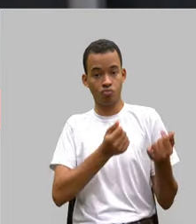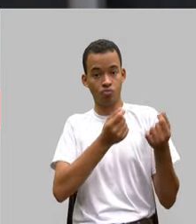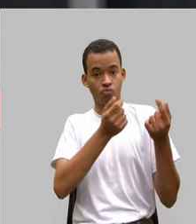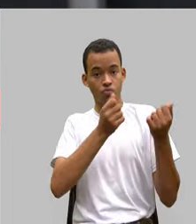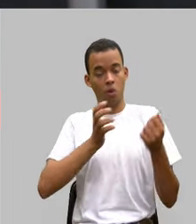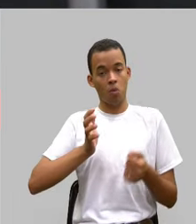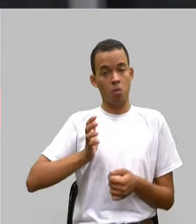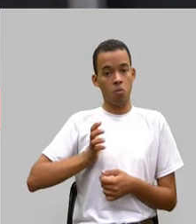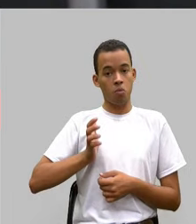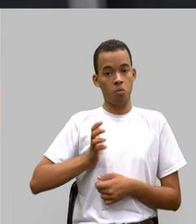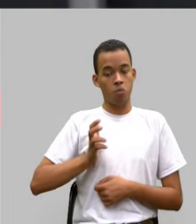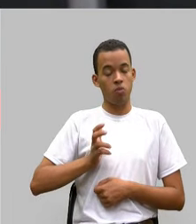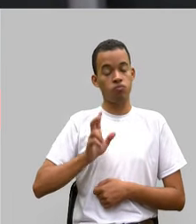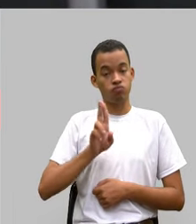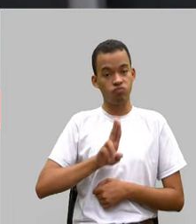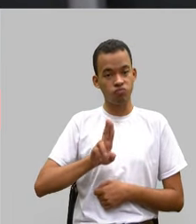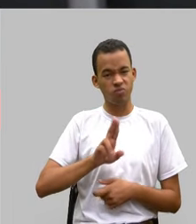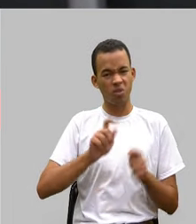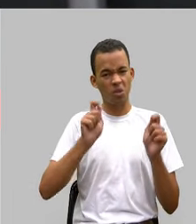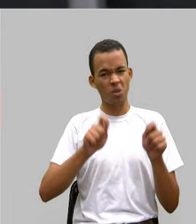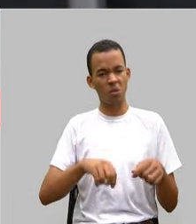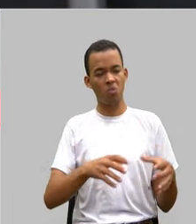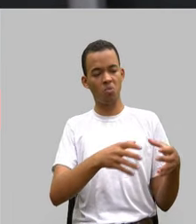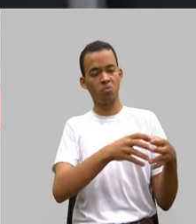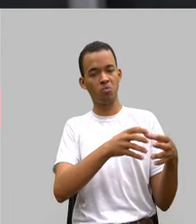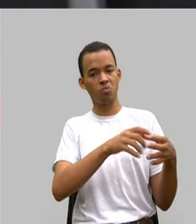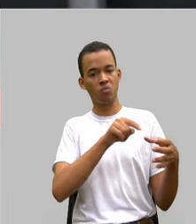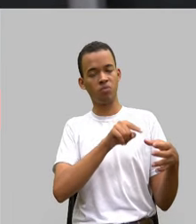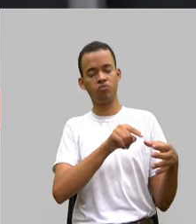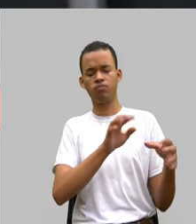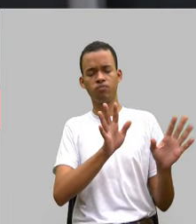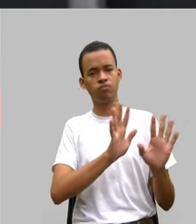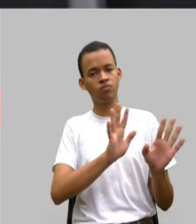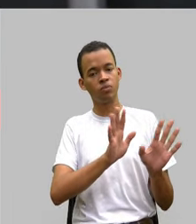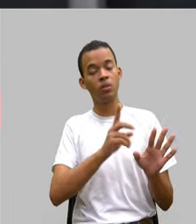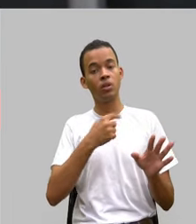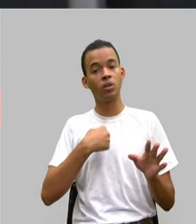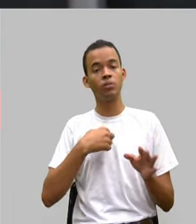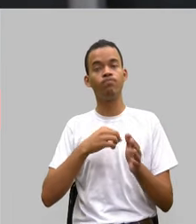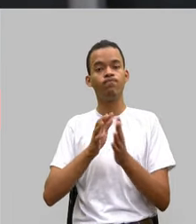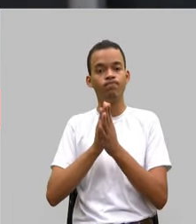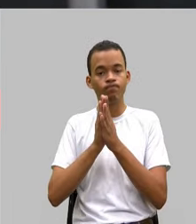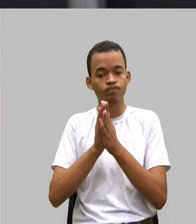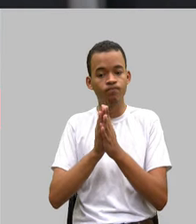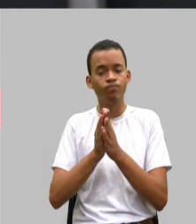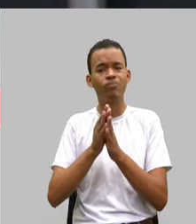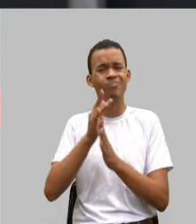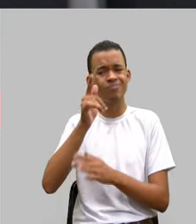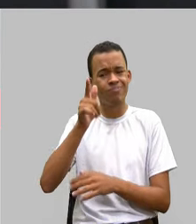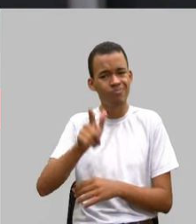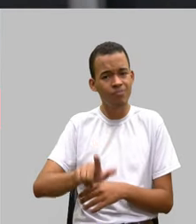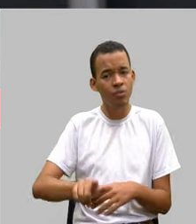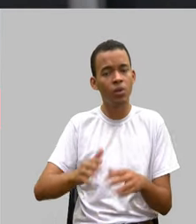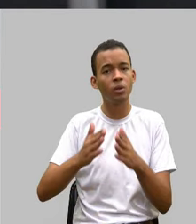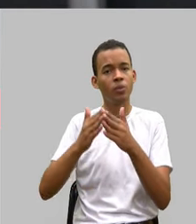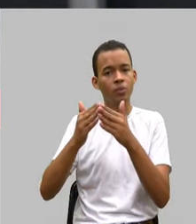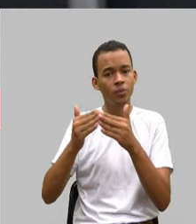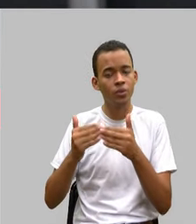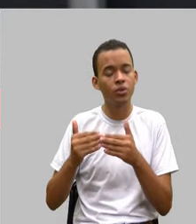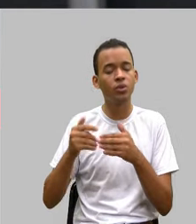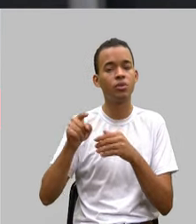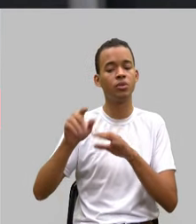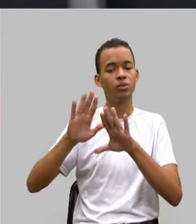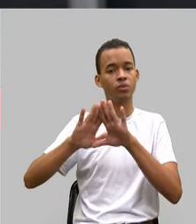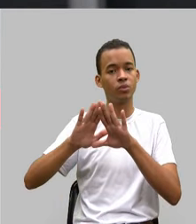então mais uma vez né Eu Clamo né que essa casa Legislativa leva essa discussão até a gente conseguir aprovar um